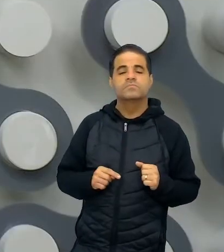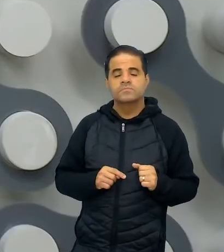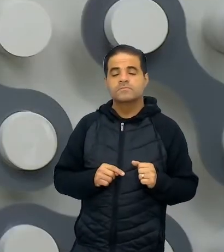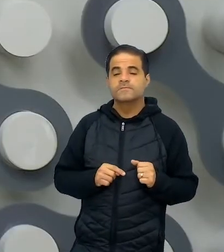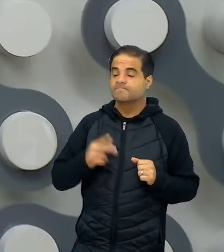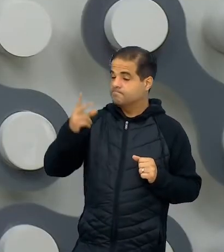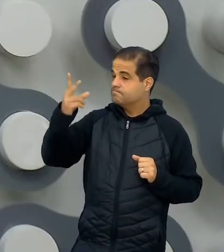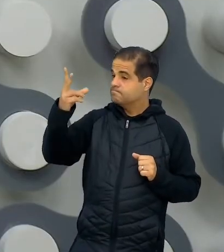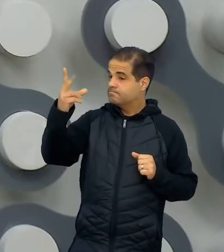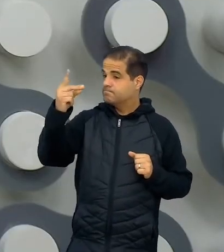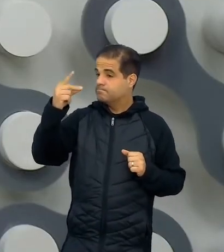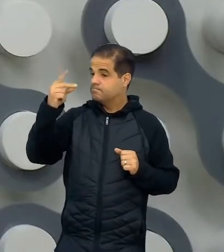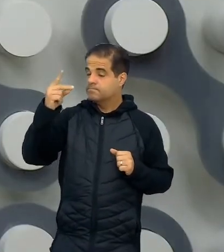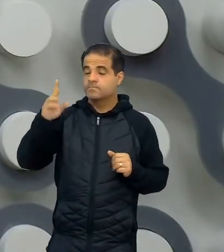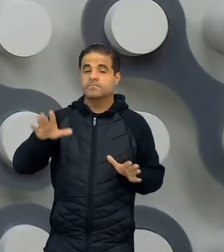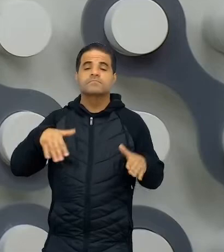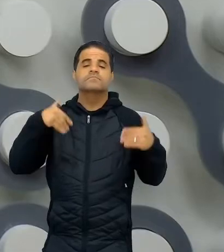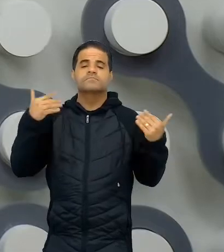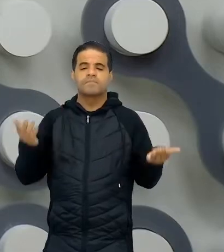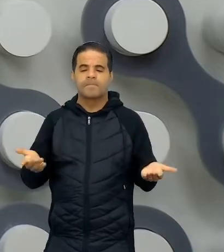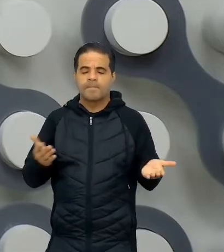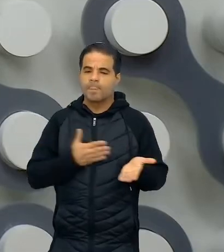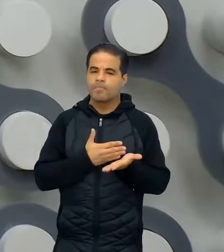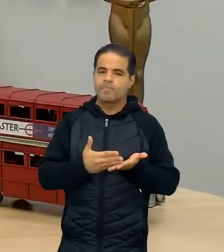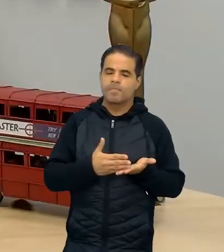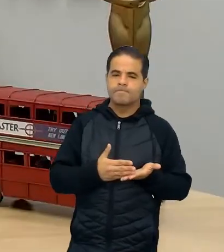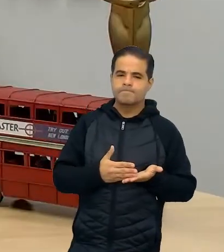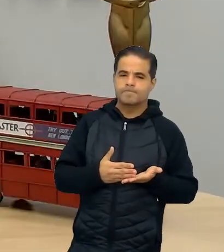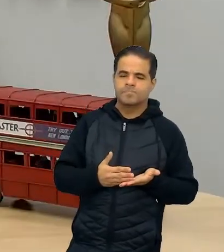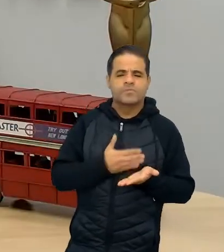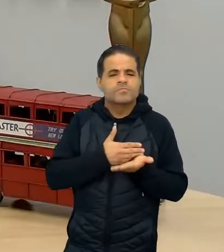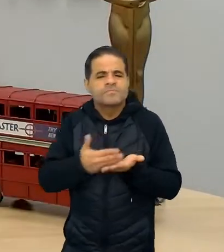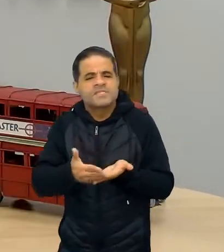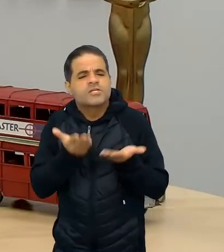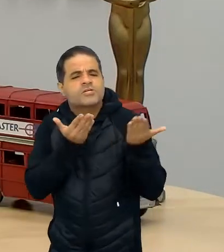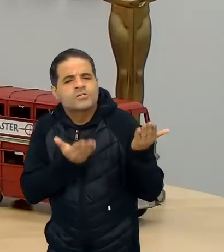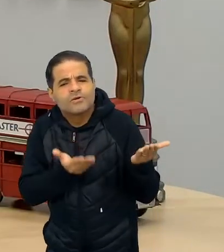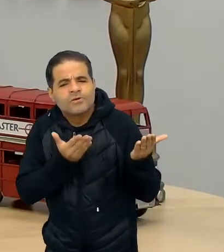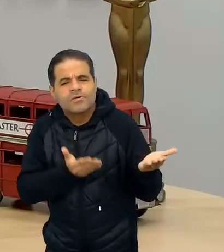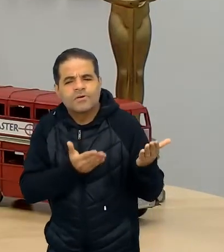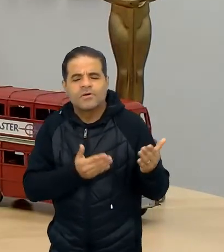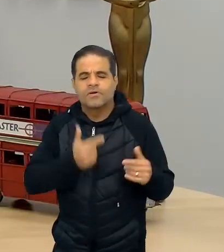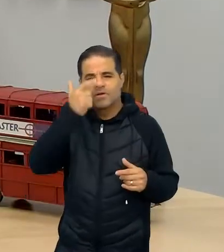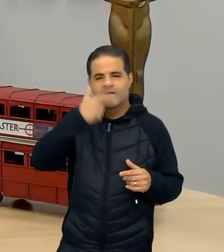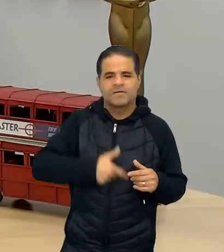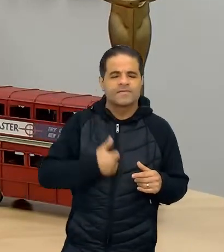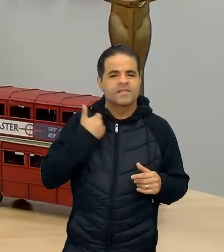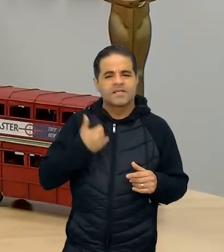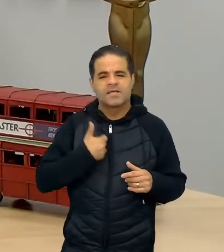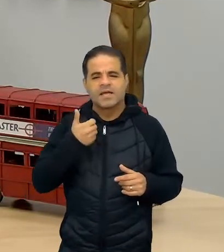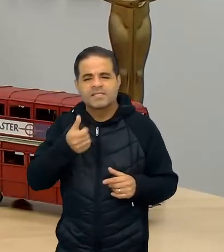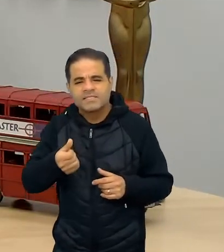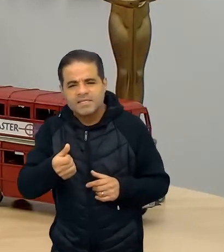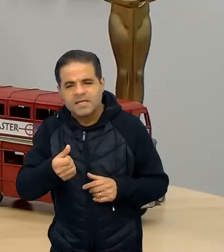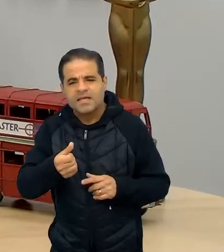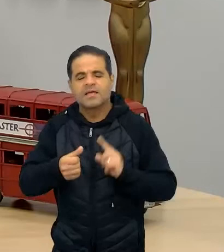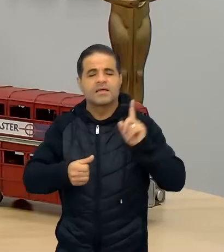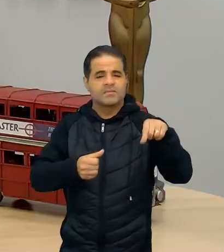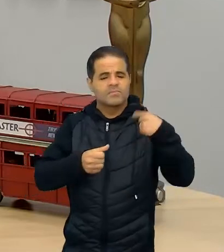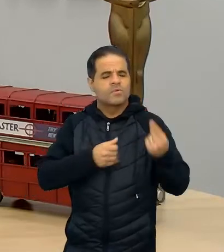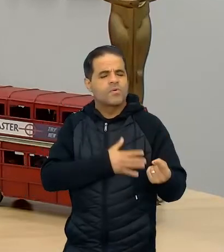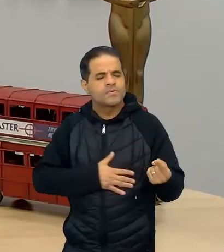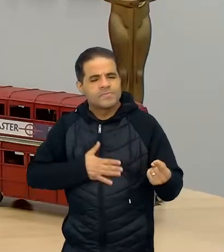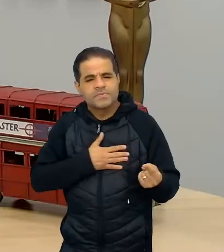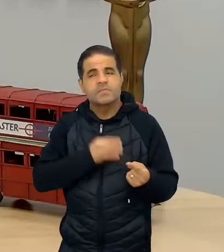a segunda, desde quando, né? Ah, eu comecei muito cedo, né? Já comecei ali com 6 anos, e aí eu gostei, experimentei